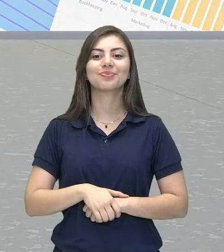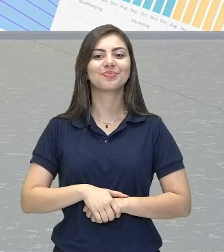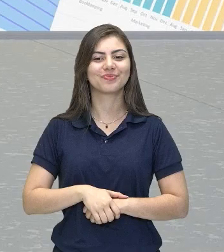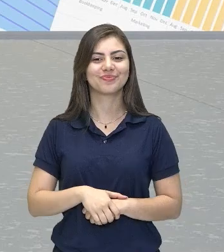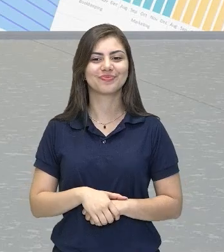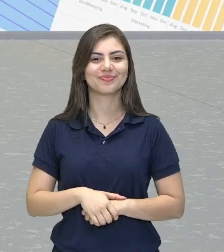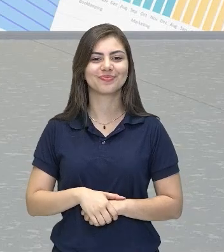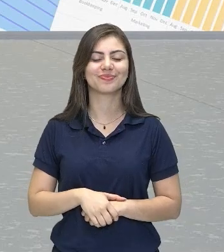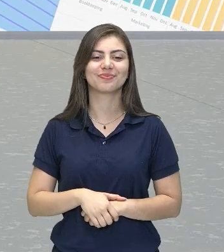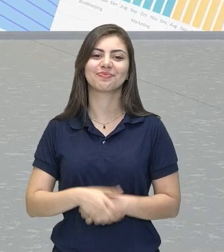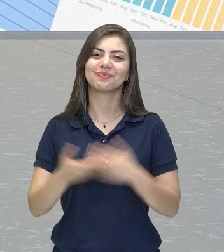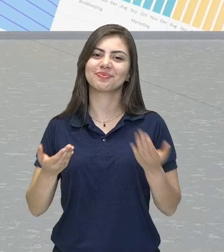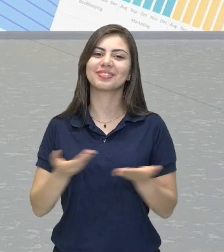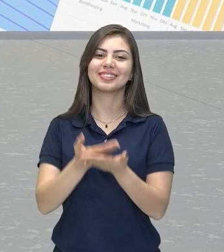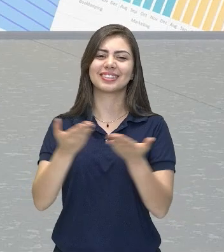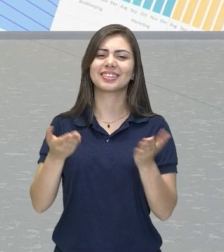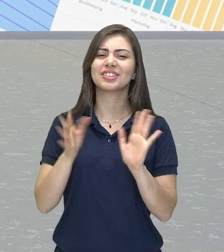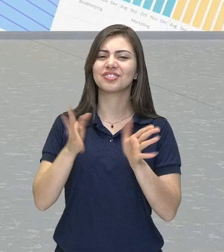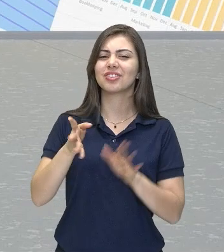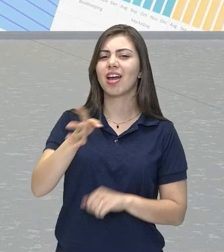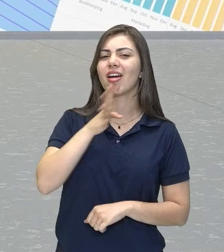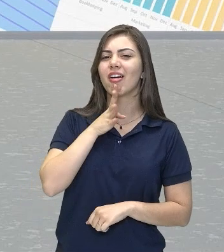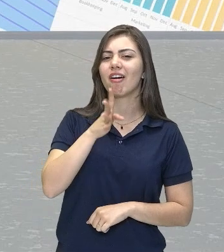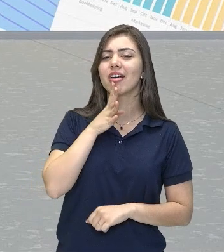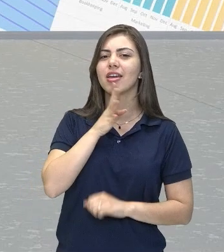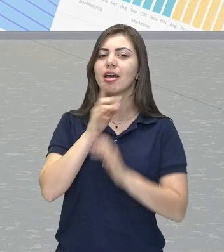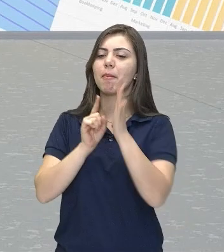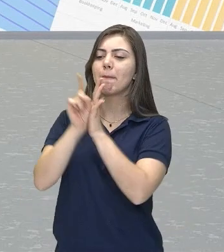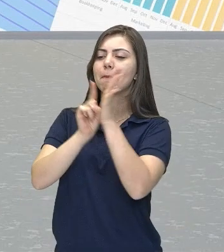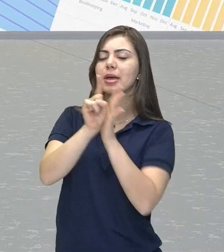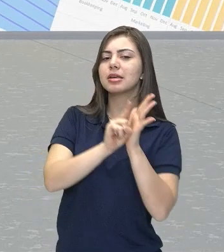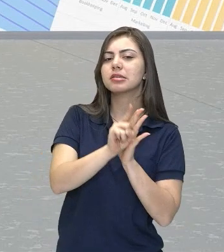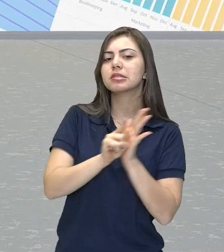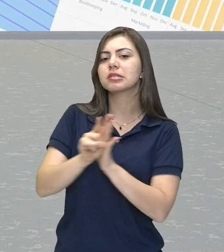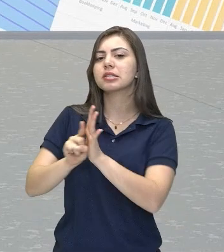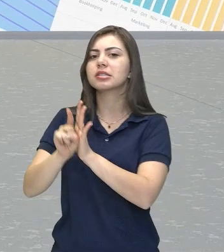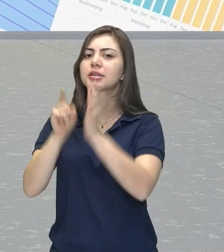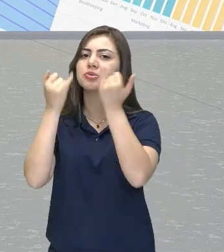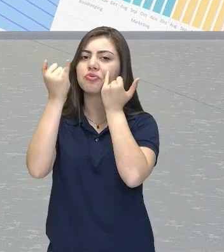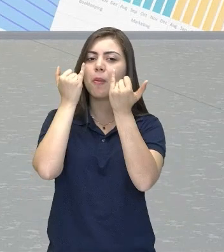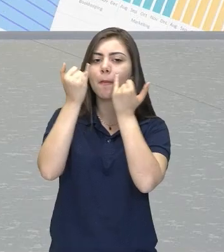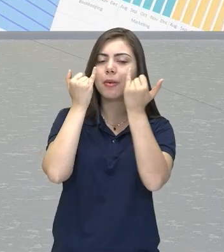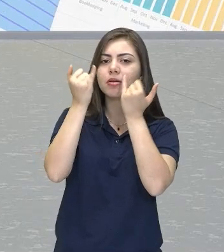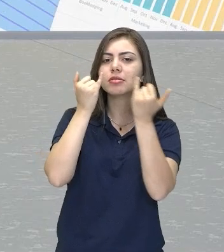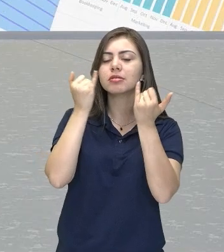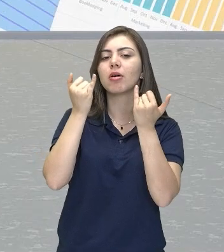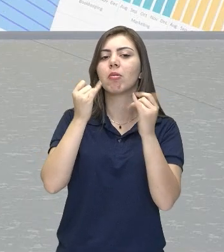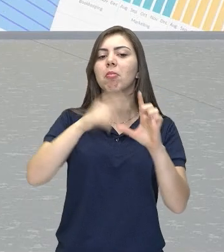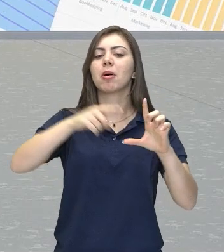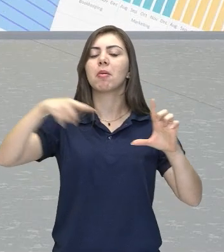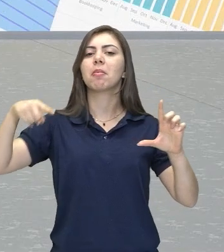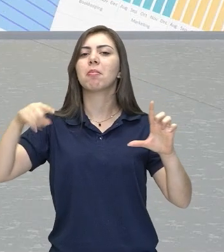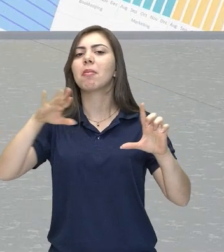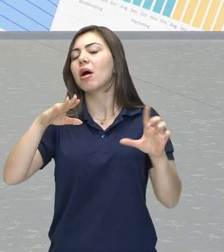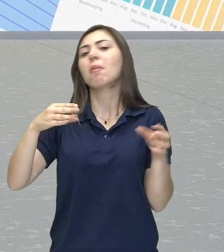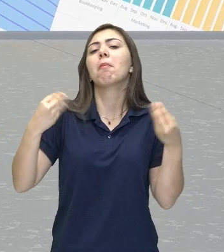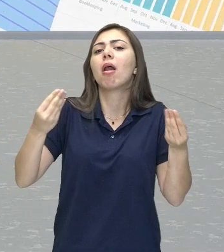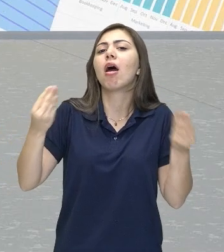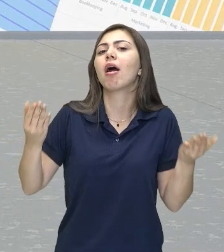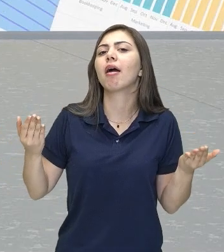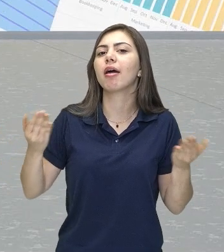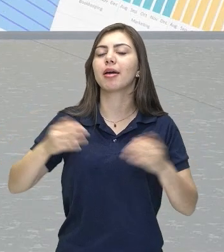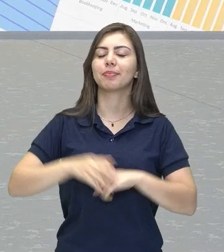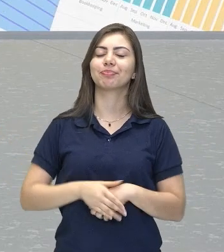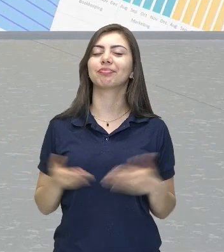Muito bem, eu tenho certeza que você já ouviu falar em pesquisa estatística, né? Mas para que serve, né? Bom,